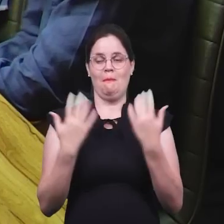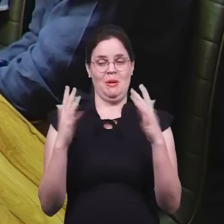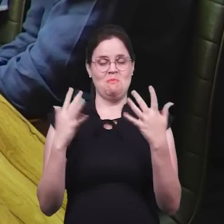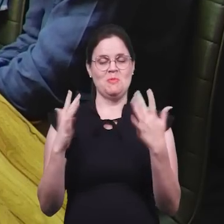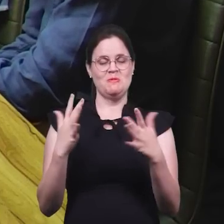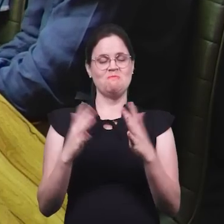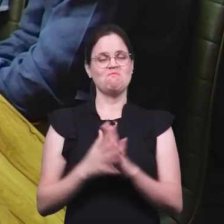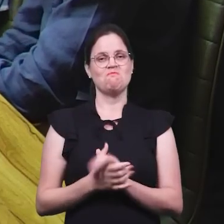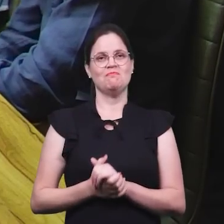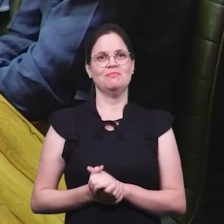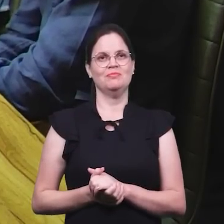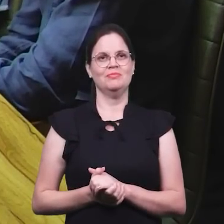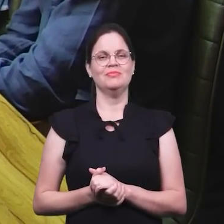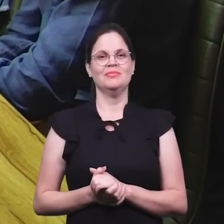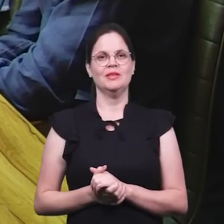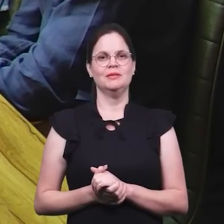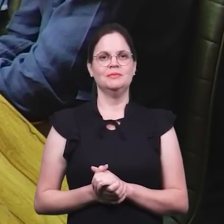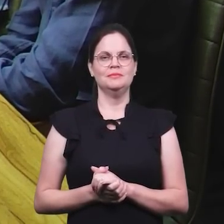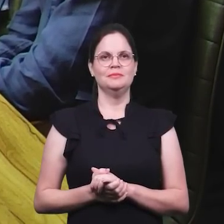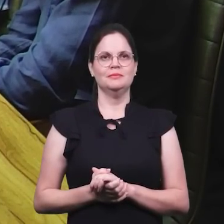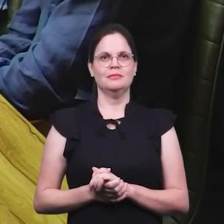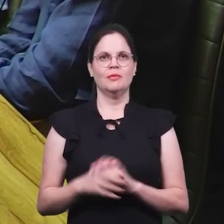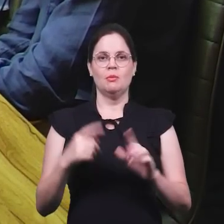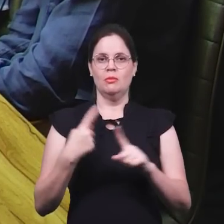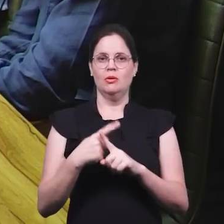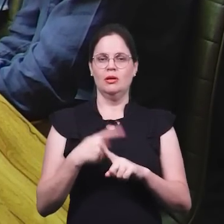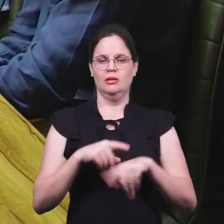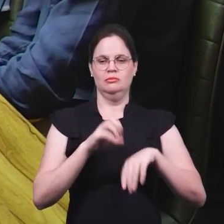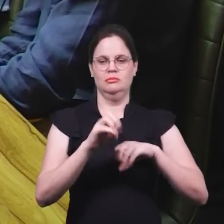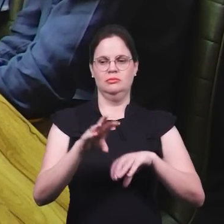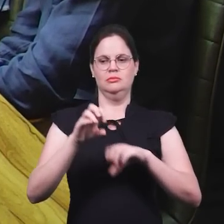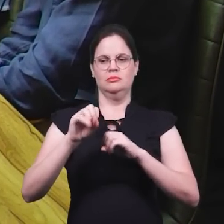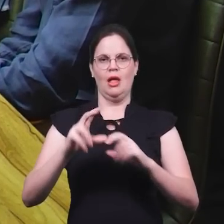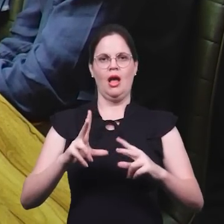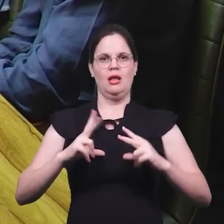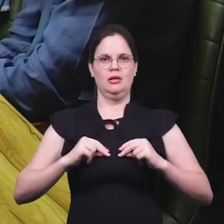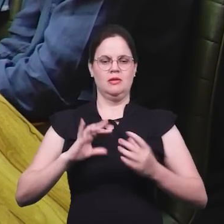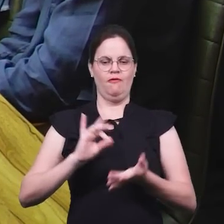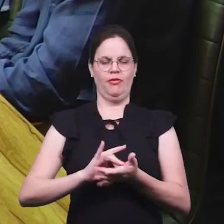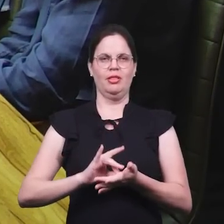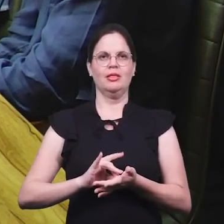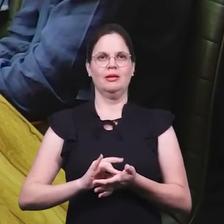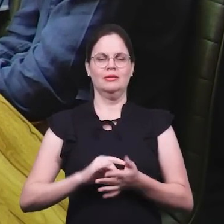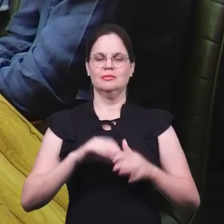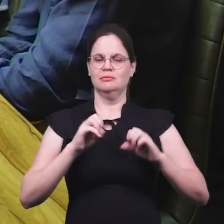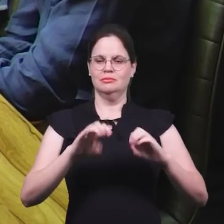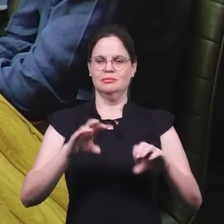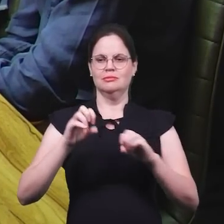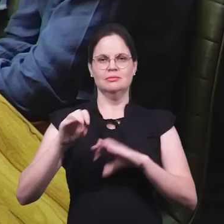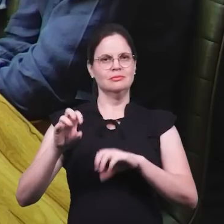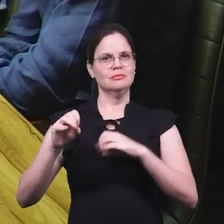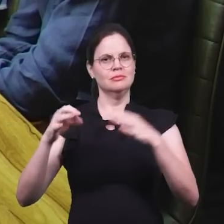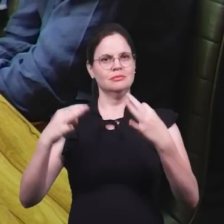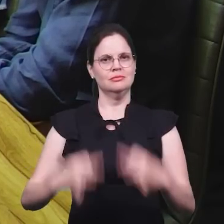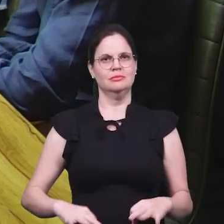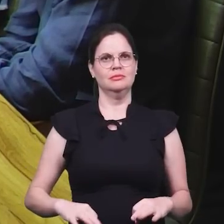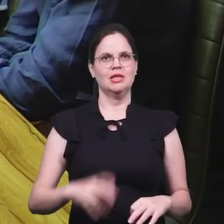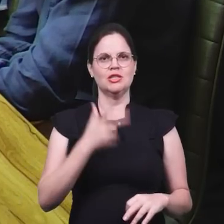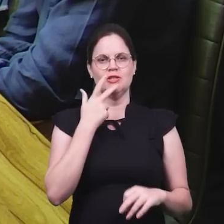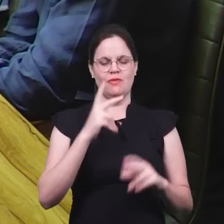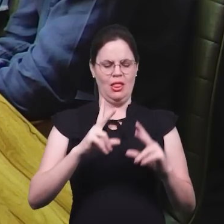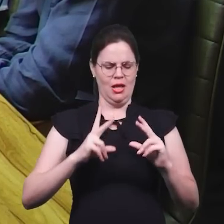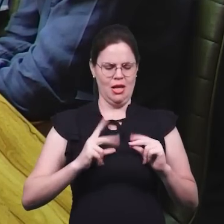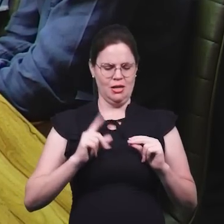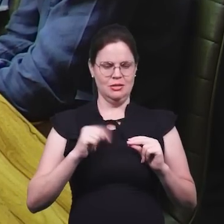parabéns. Porque estão passando a verdadeira herança. Eu sempre falo que, quando a gente fala em herança, o pessoal pensa